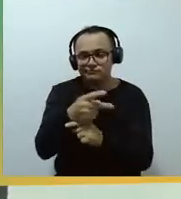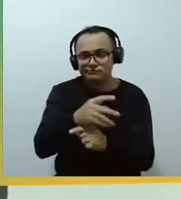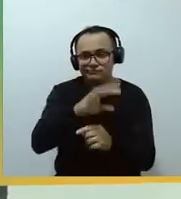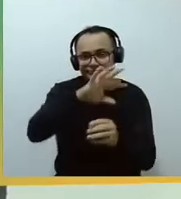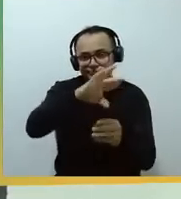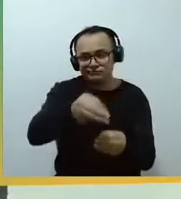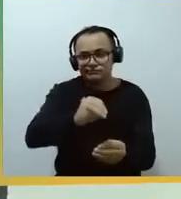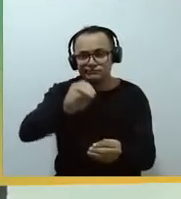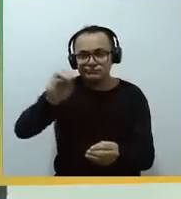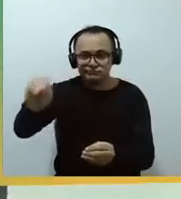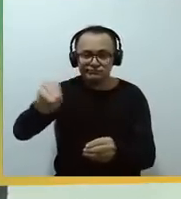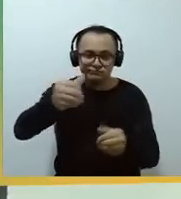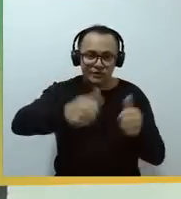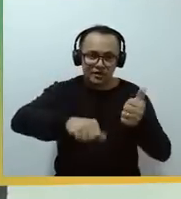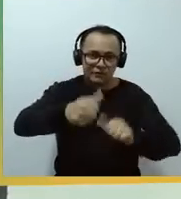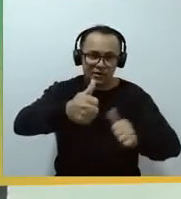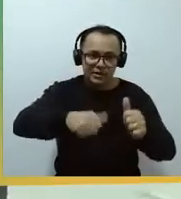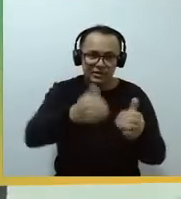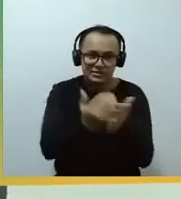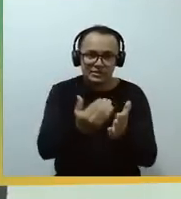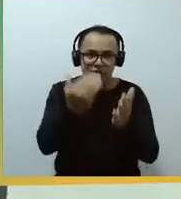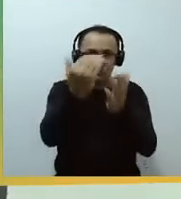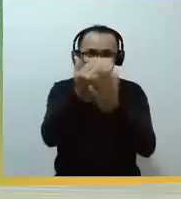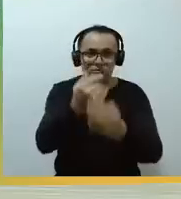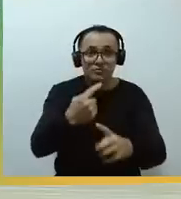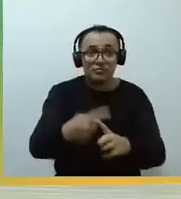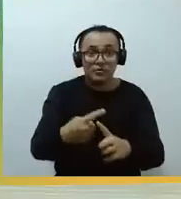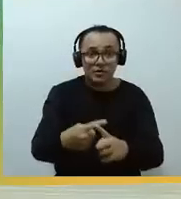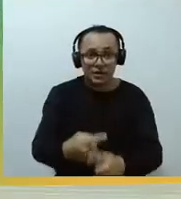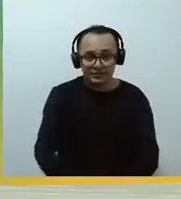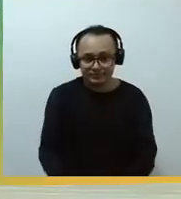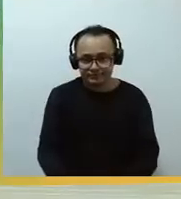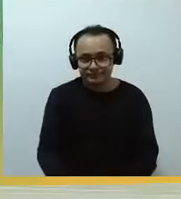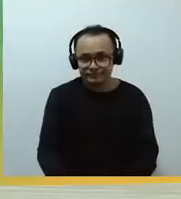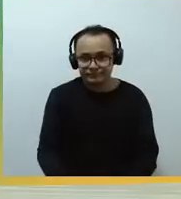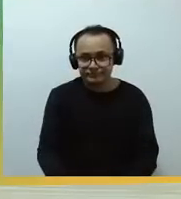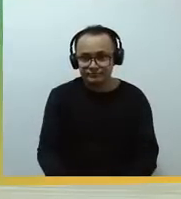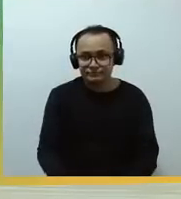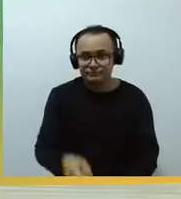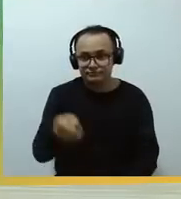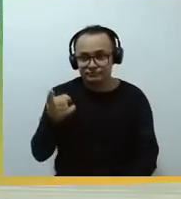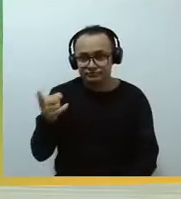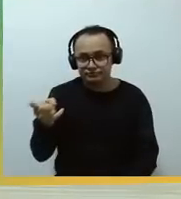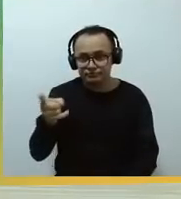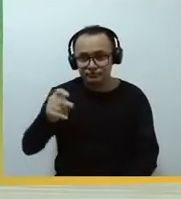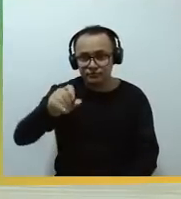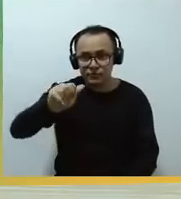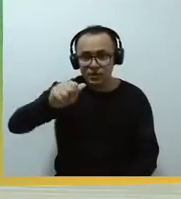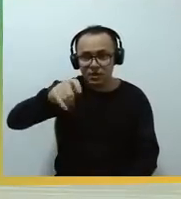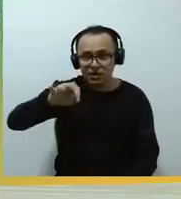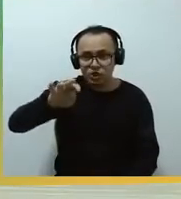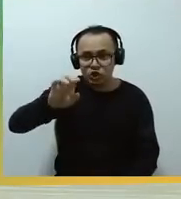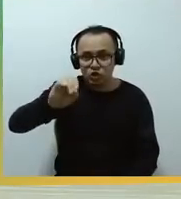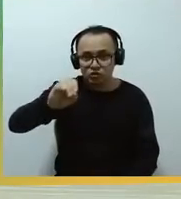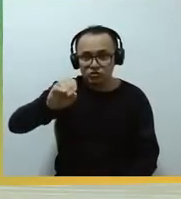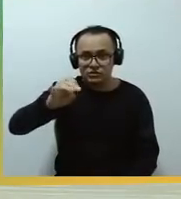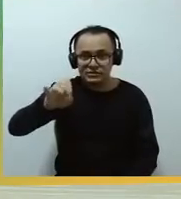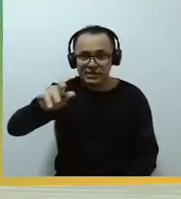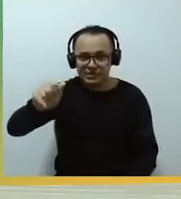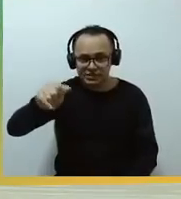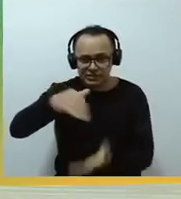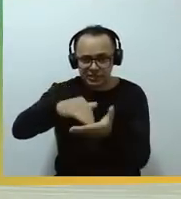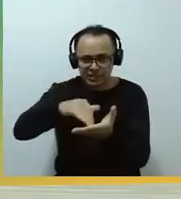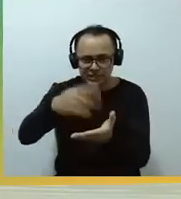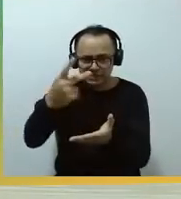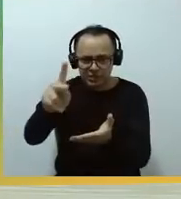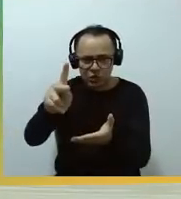avaliar por que que houve esse aumento. Antônio César Alves Arruda foi seu secretário? Foi, eu acho que o secretário